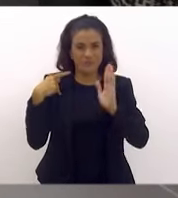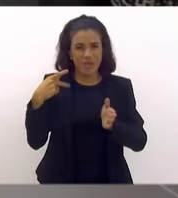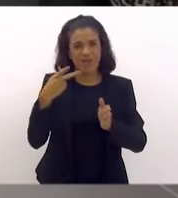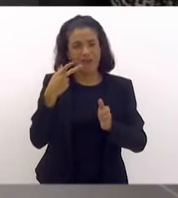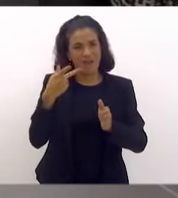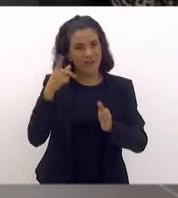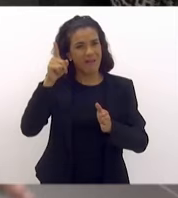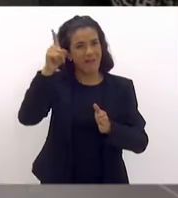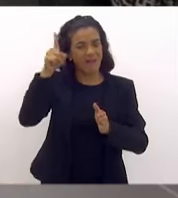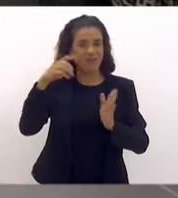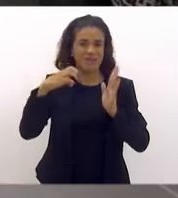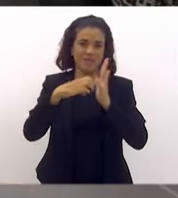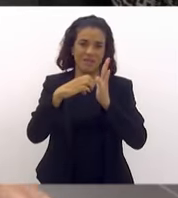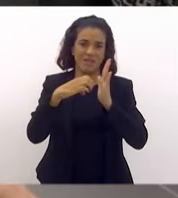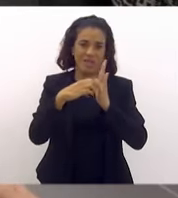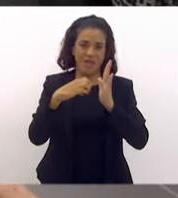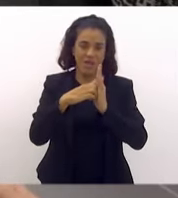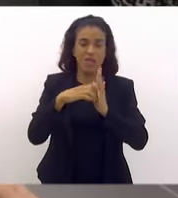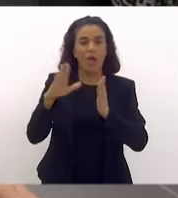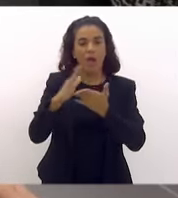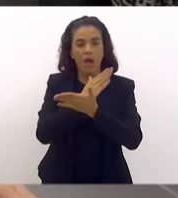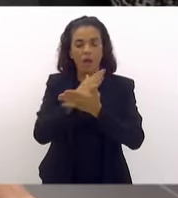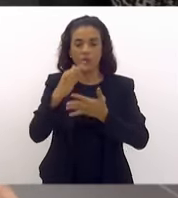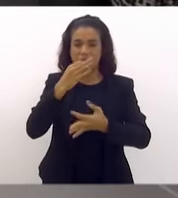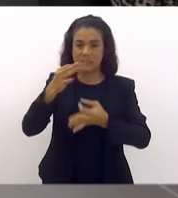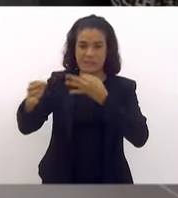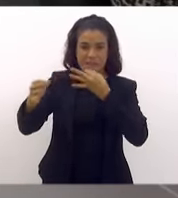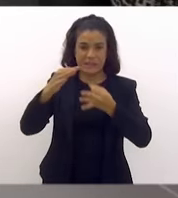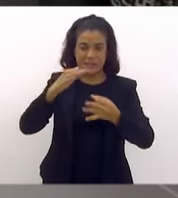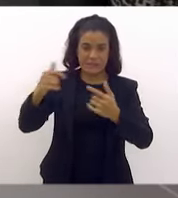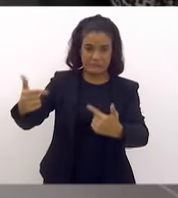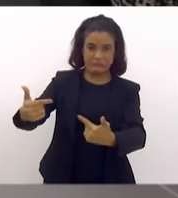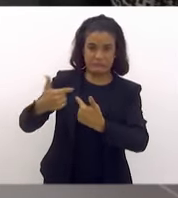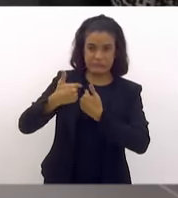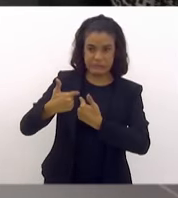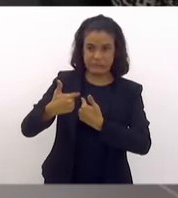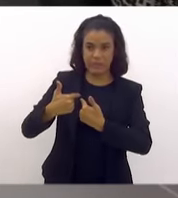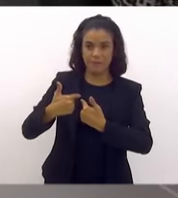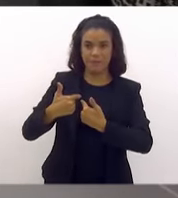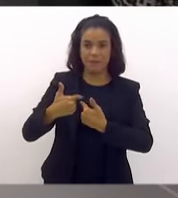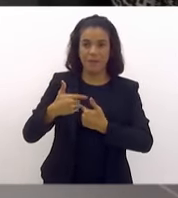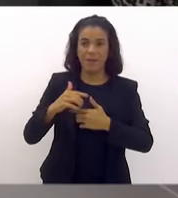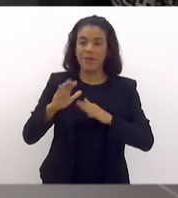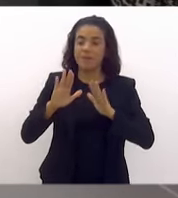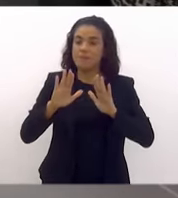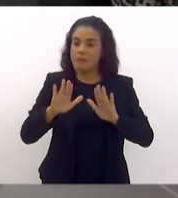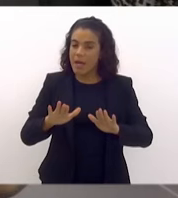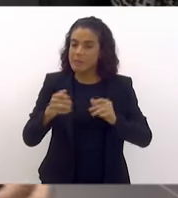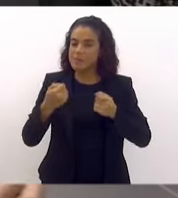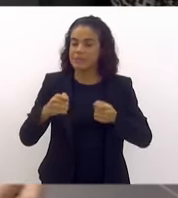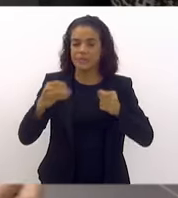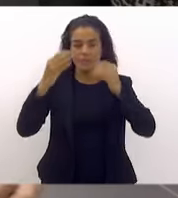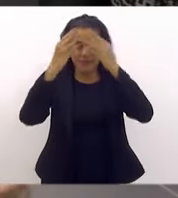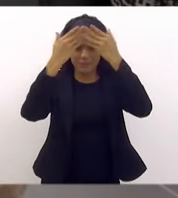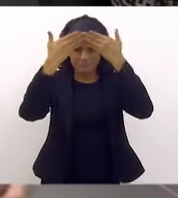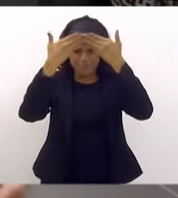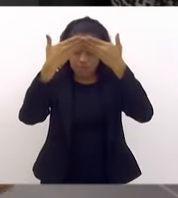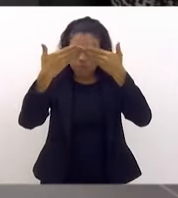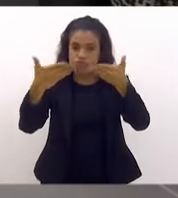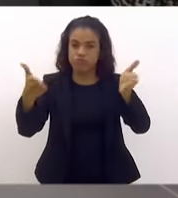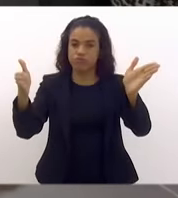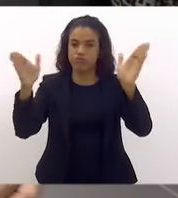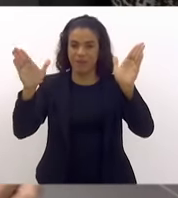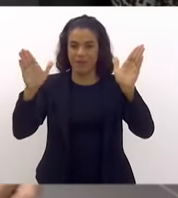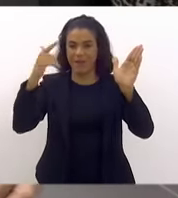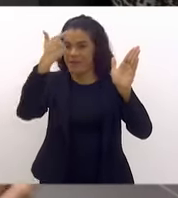senado federal fui criticado por alguns colegas eh e eu acho que se precisa se desmistificar essa imagem do